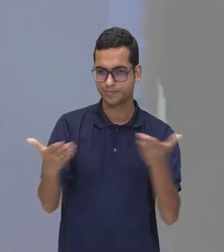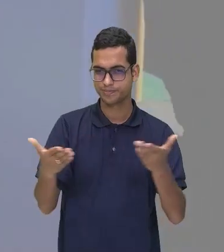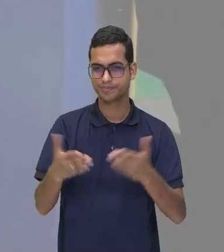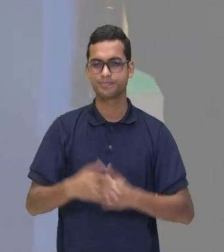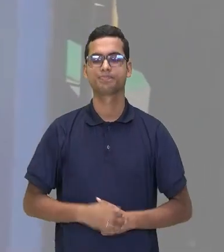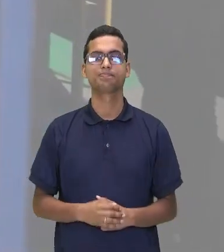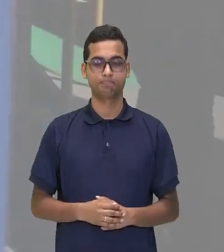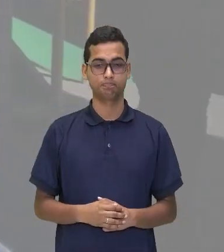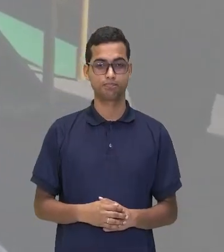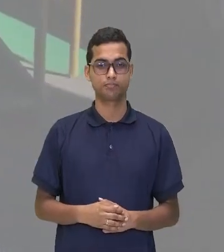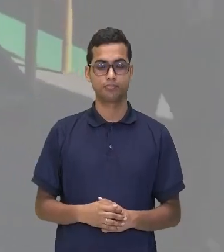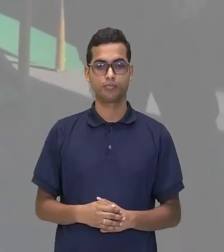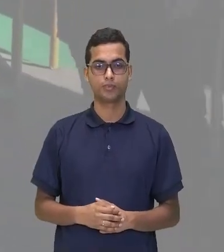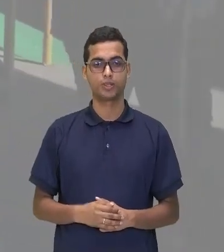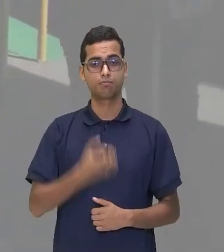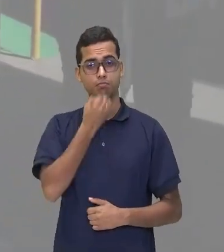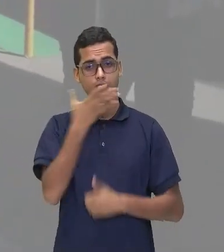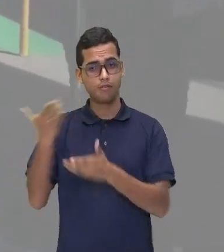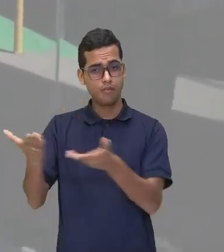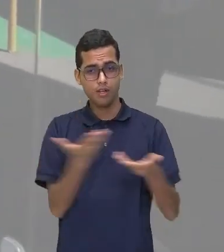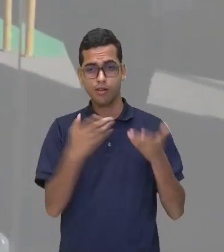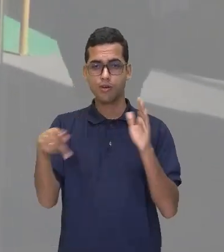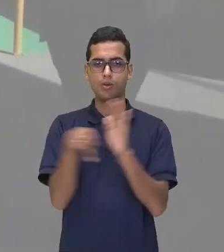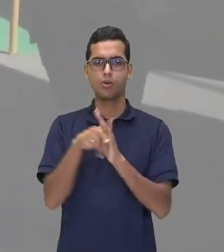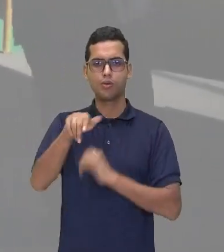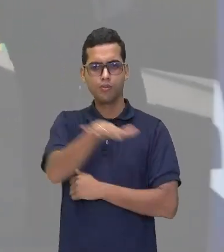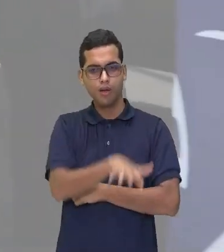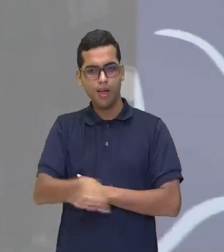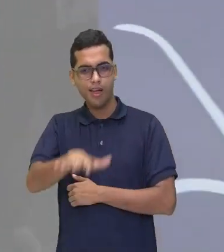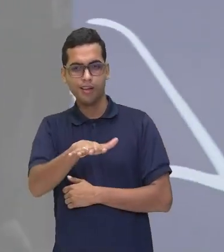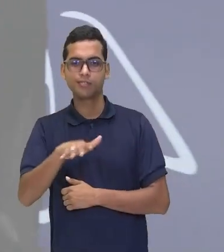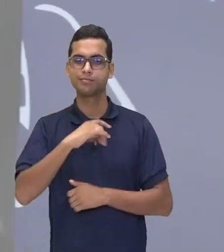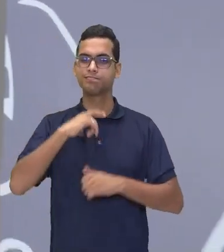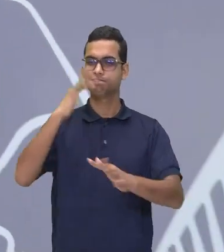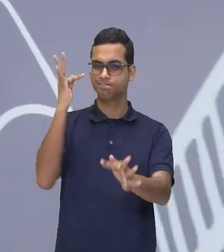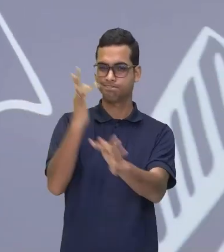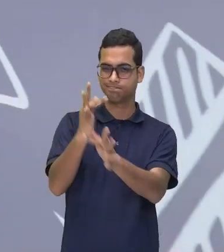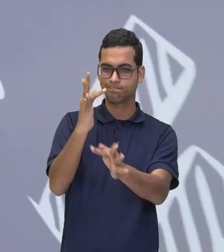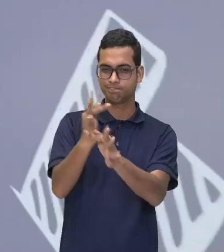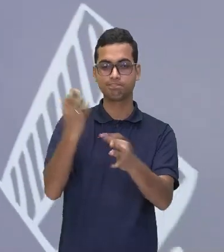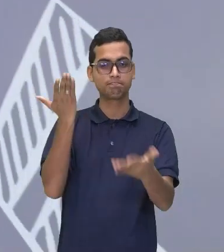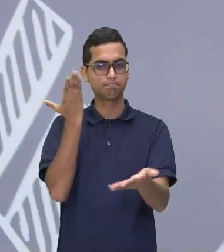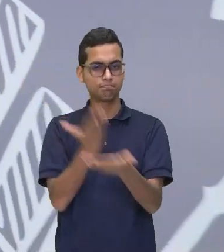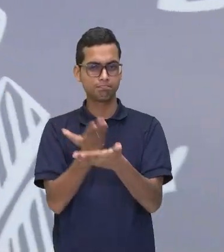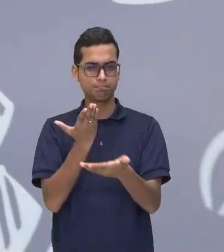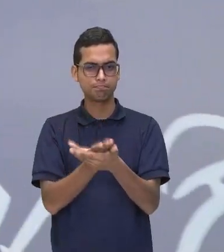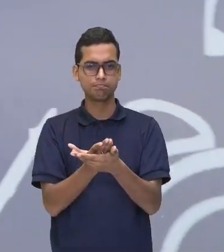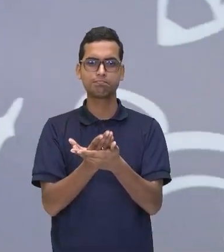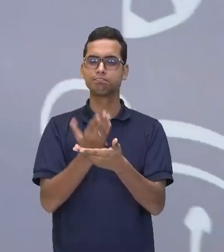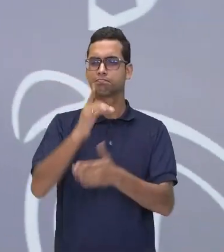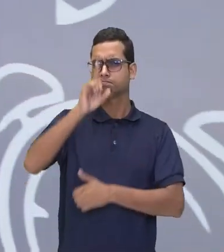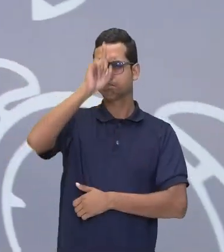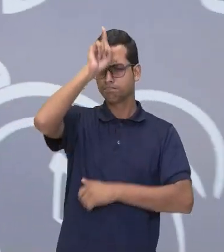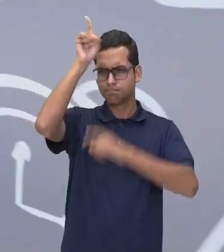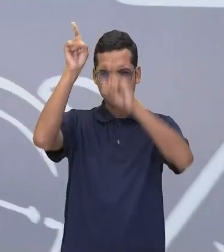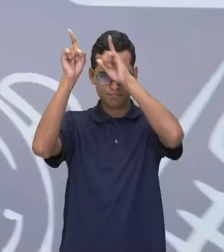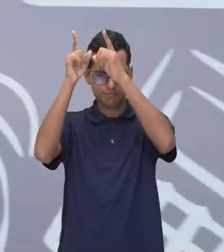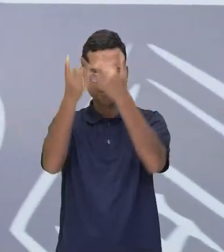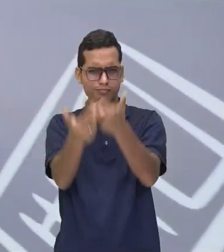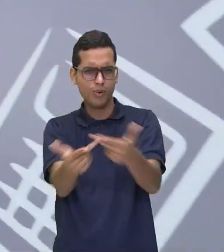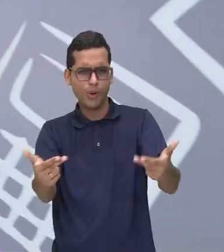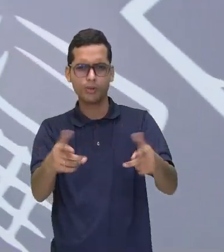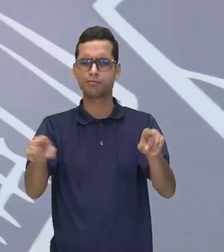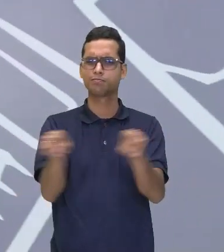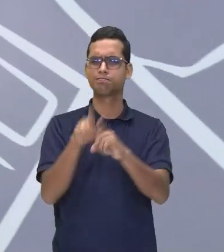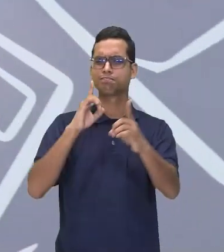vocês? Sejam bem-vindos ao nosso mundo da física. Nossas aulas serão criativas,